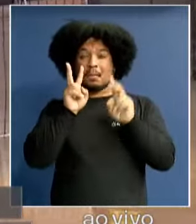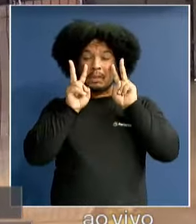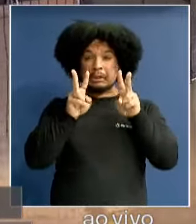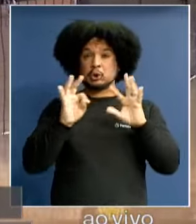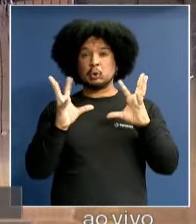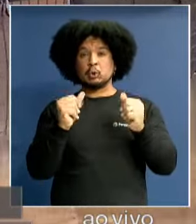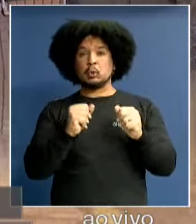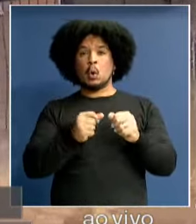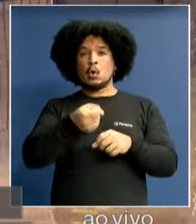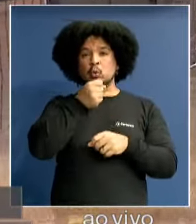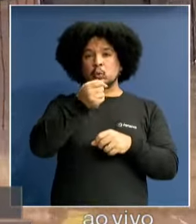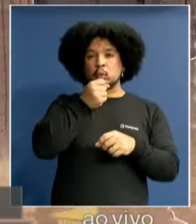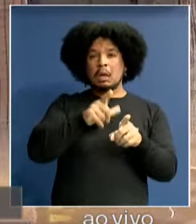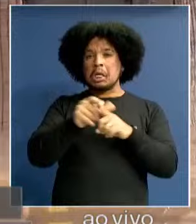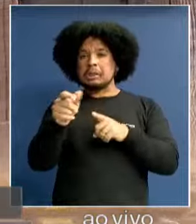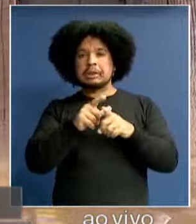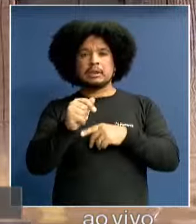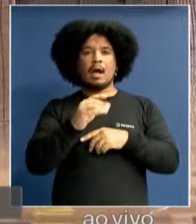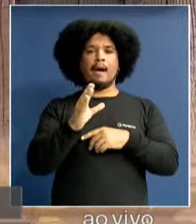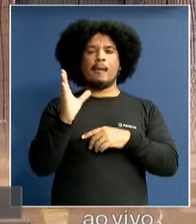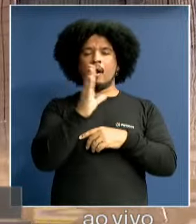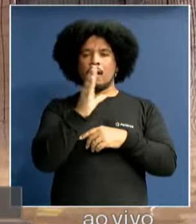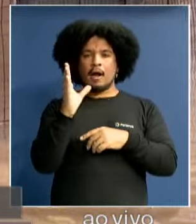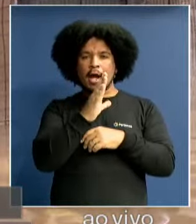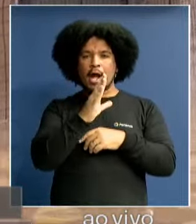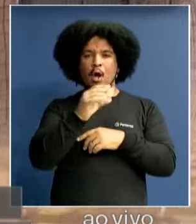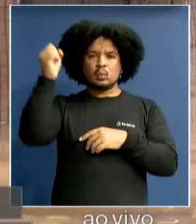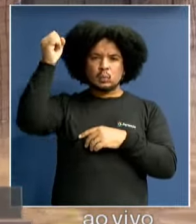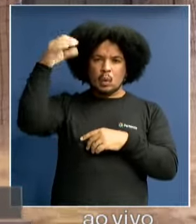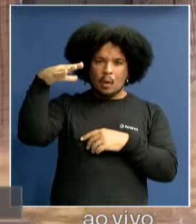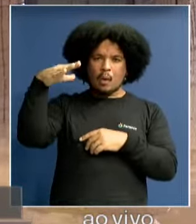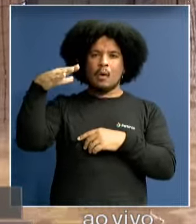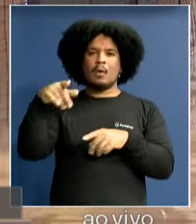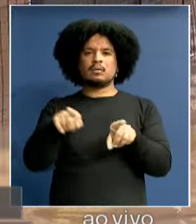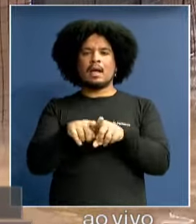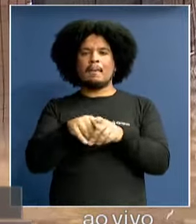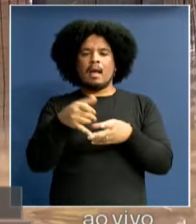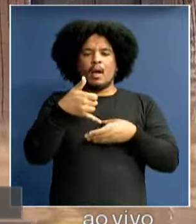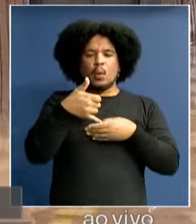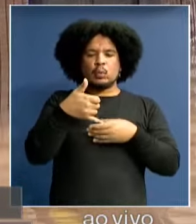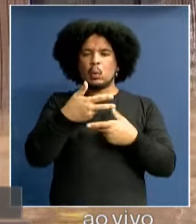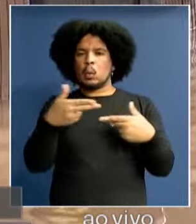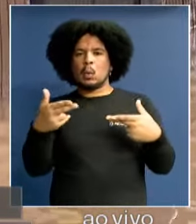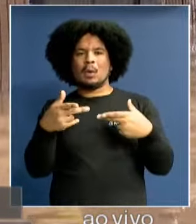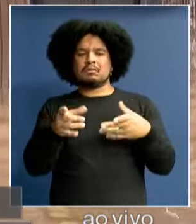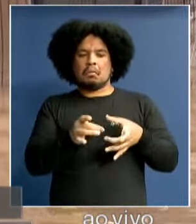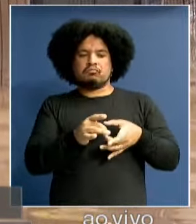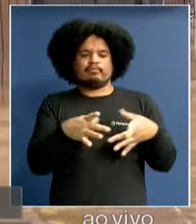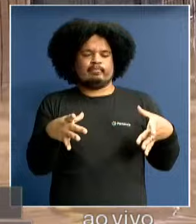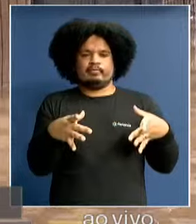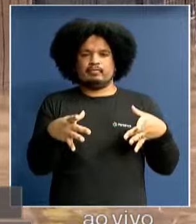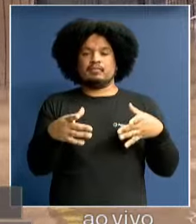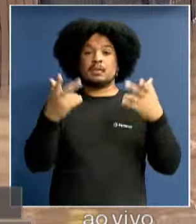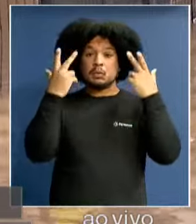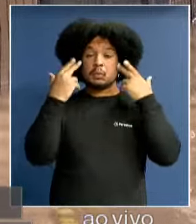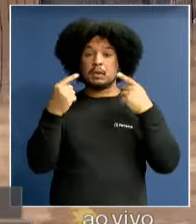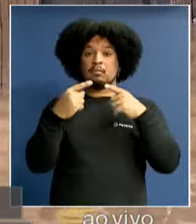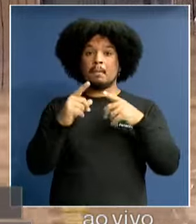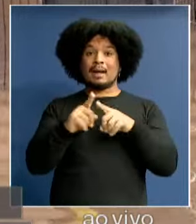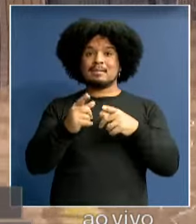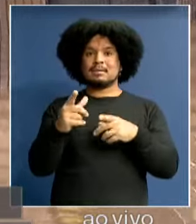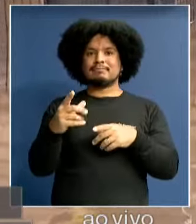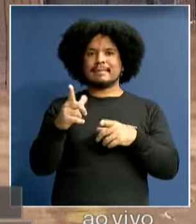assim, deixaram para trás, Matheus, as blusas, a cuia de chimarrão, tudo. Mota tá falando comigo aqui, diga, Mota. Mota, mano.